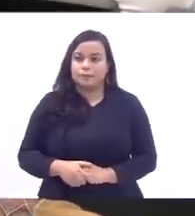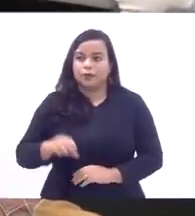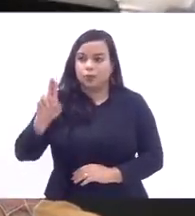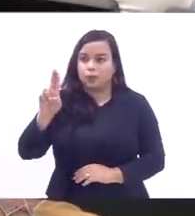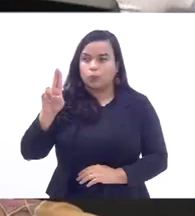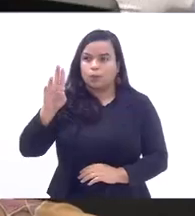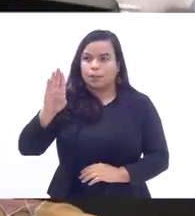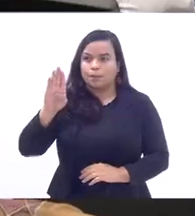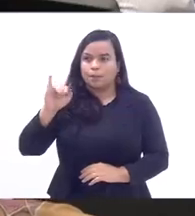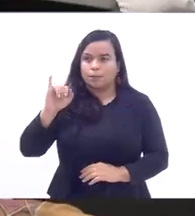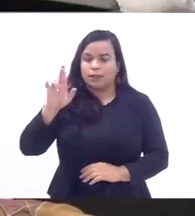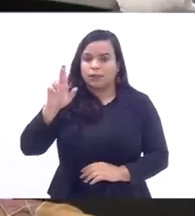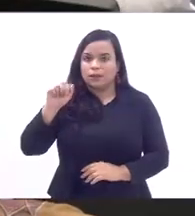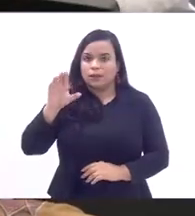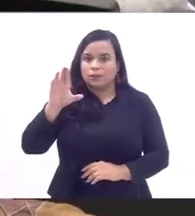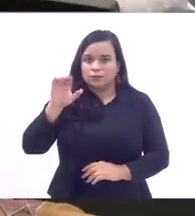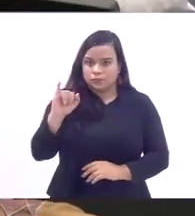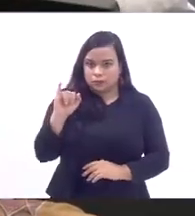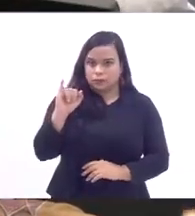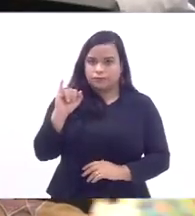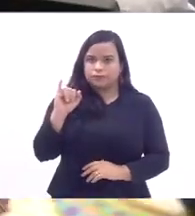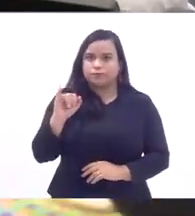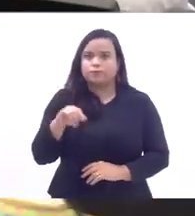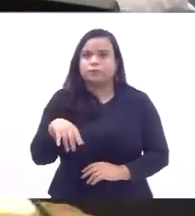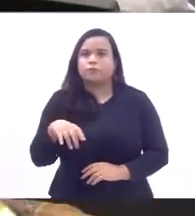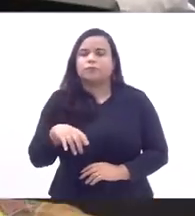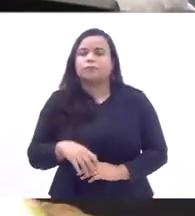Ubiraci Aloísio Ubirajara,